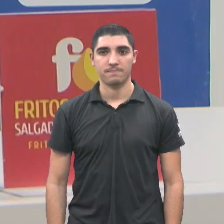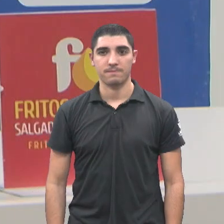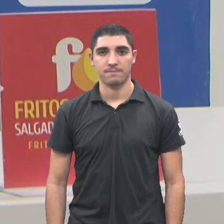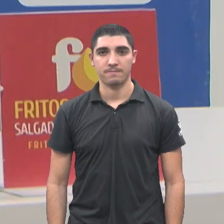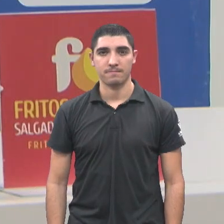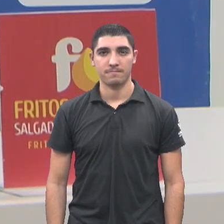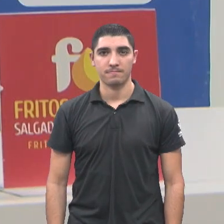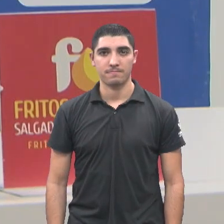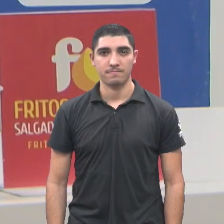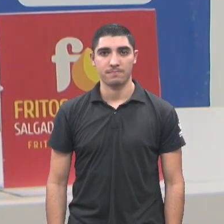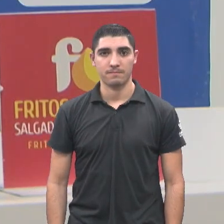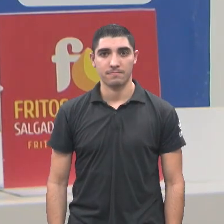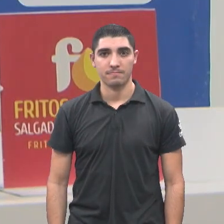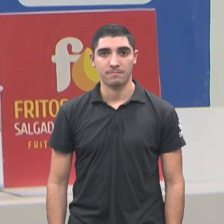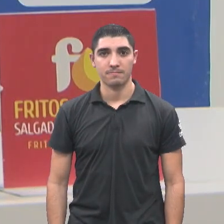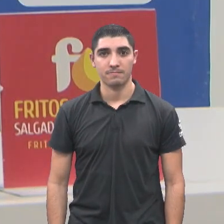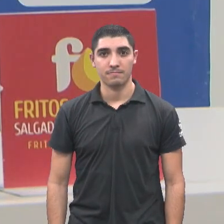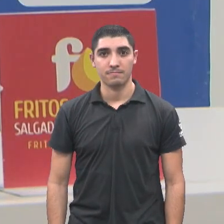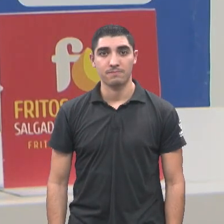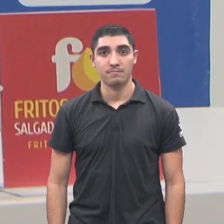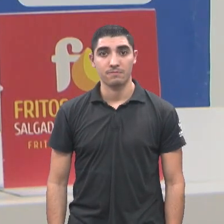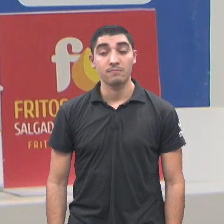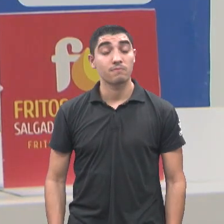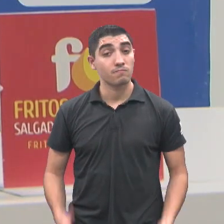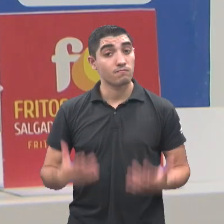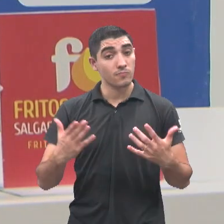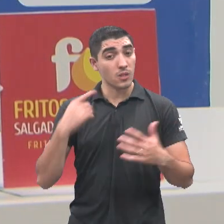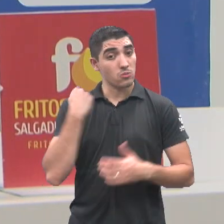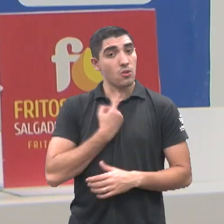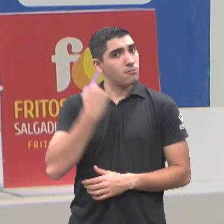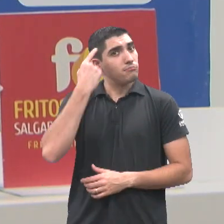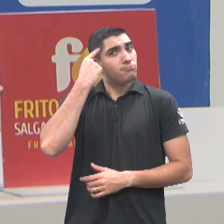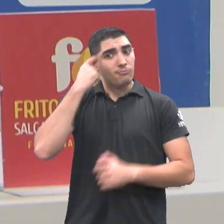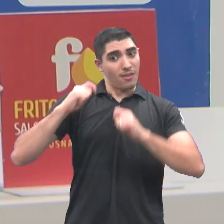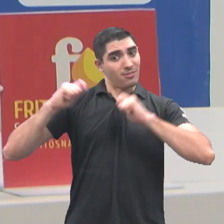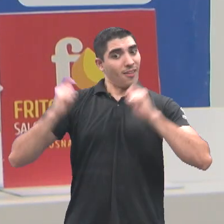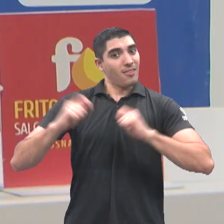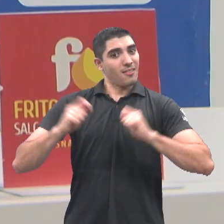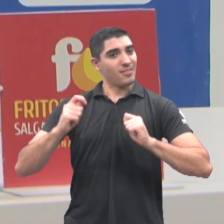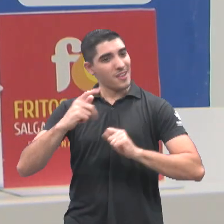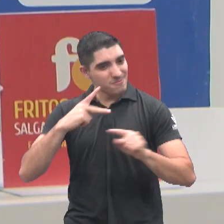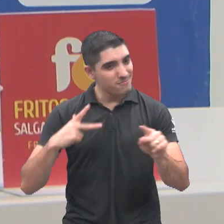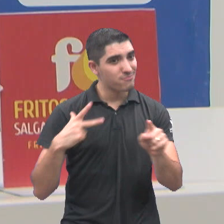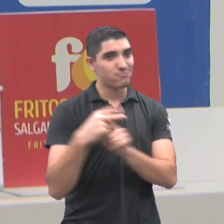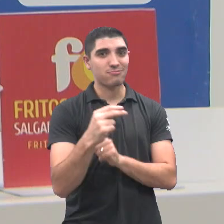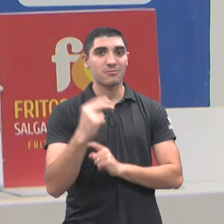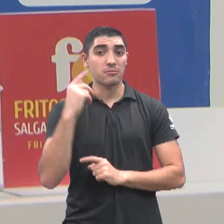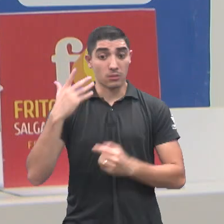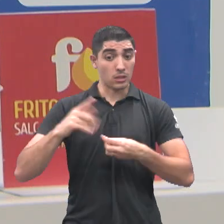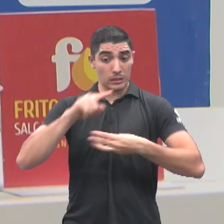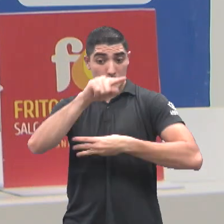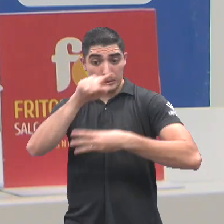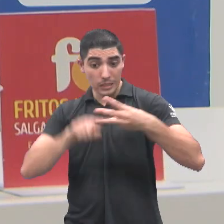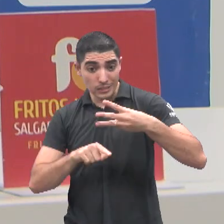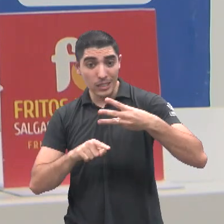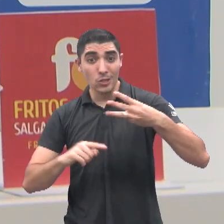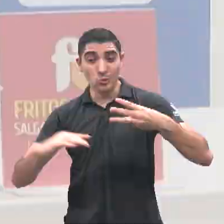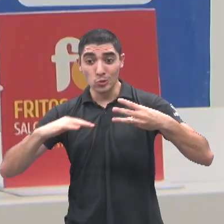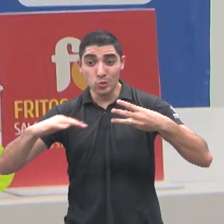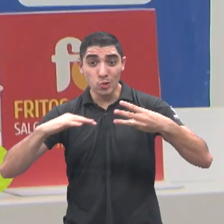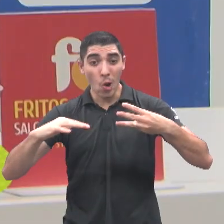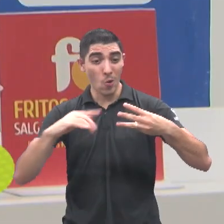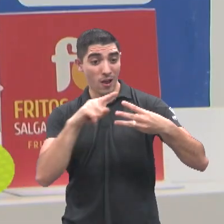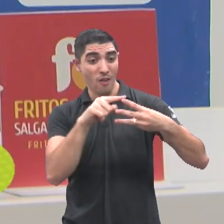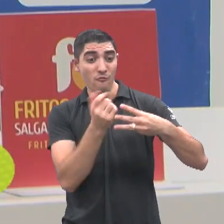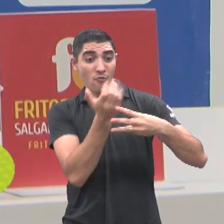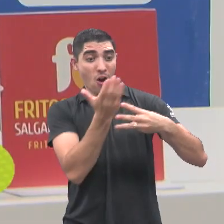Foi uma expectativa altamente positiva a nível de resultado, né, para esse terceiro jogo. 2 vitórias consecutivas, fora de casa.